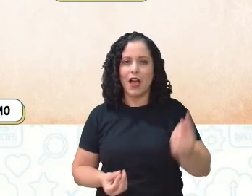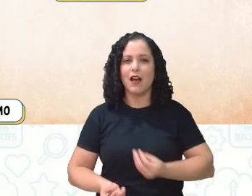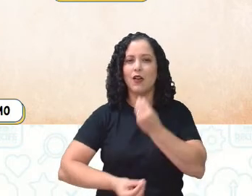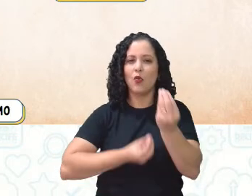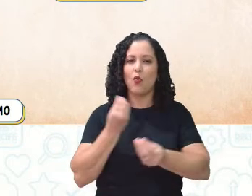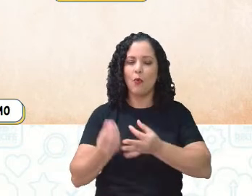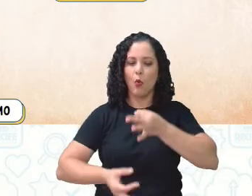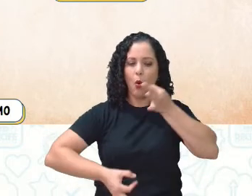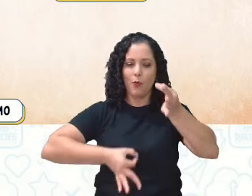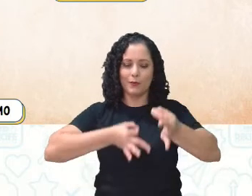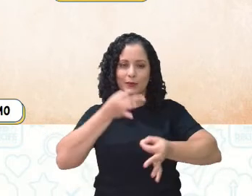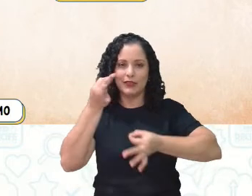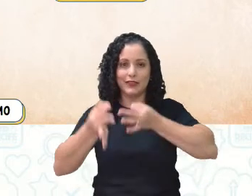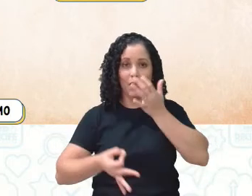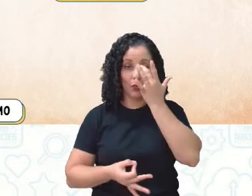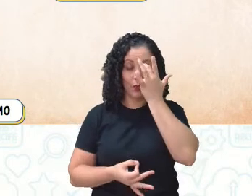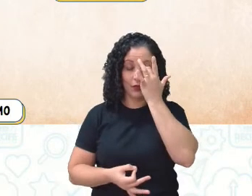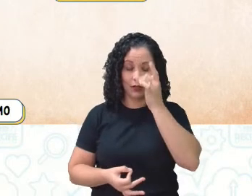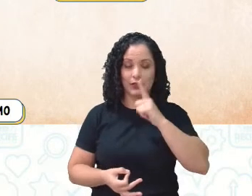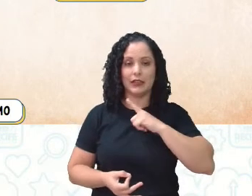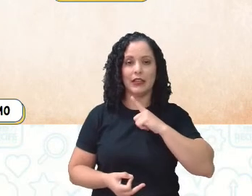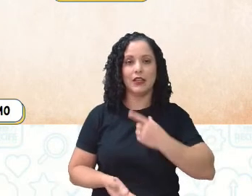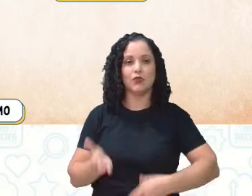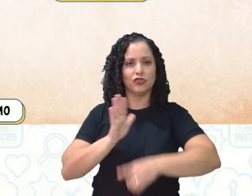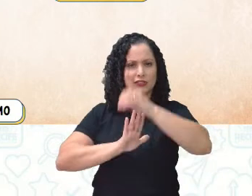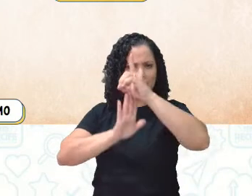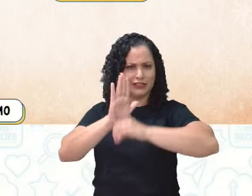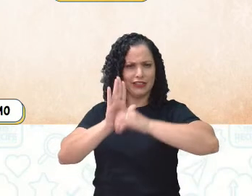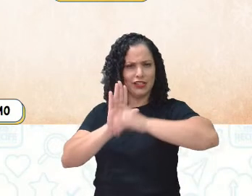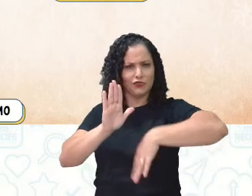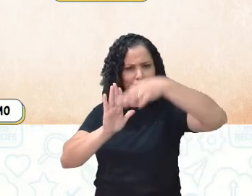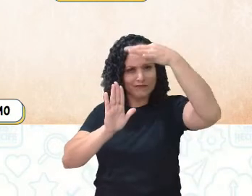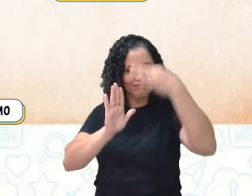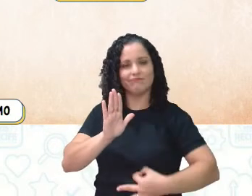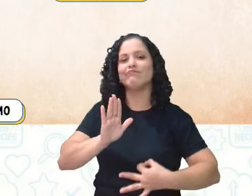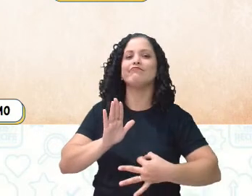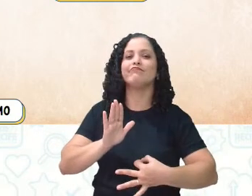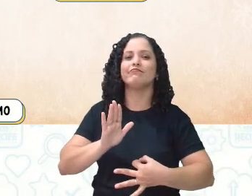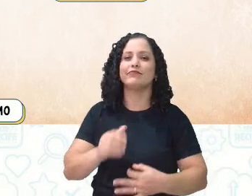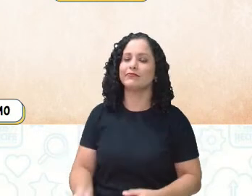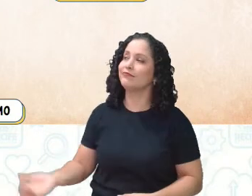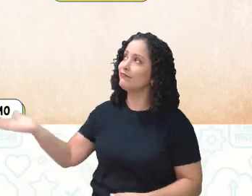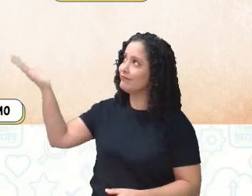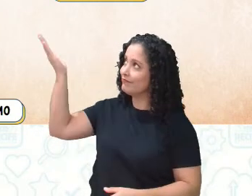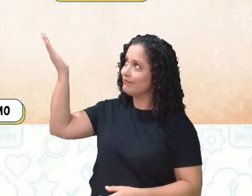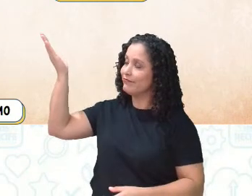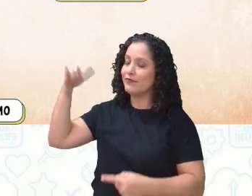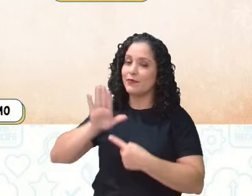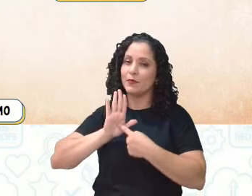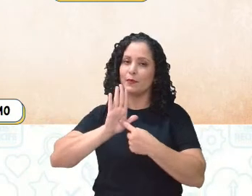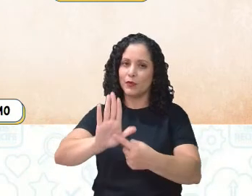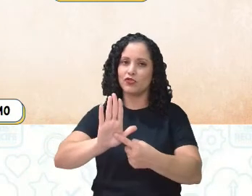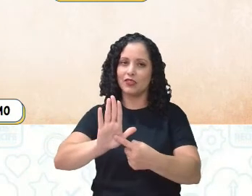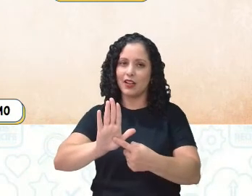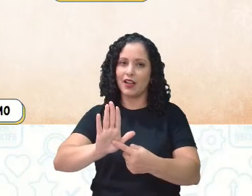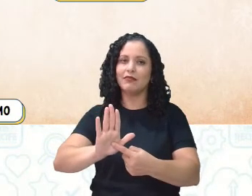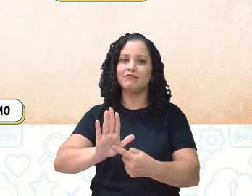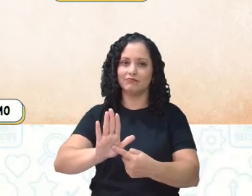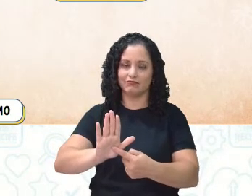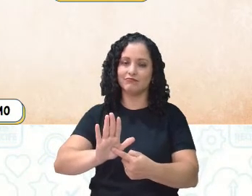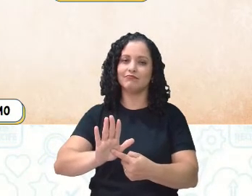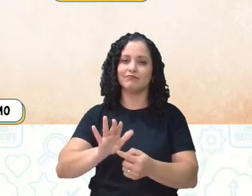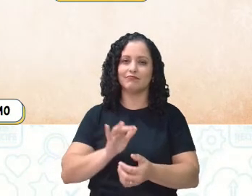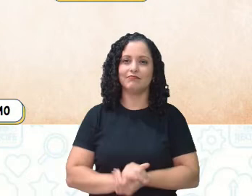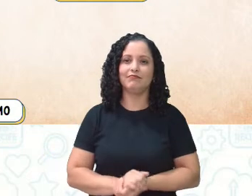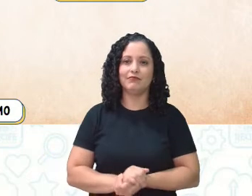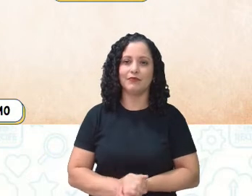posicionar, de ter seus direitos, né, garantidos. Então, aí esse quadro é bem representativo,